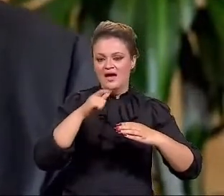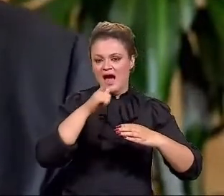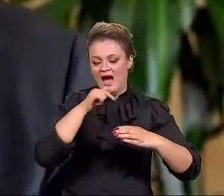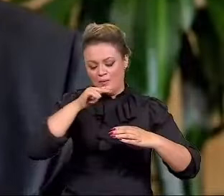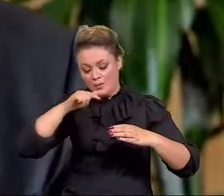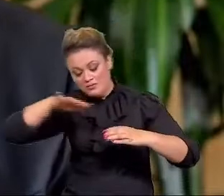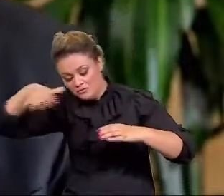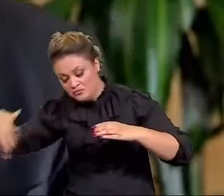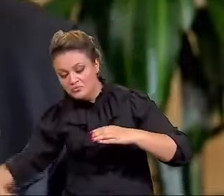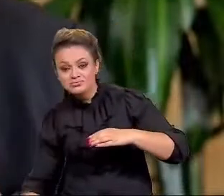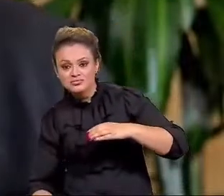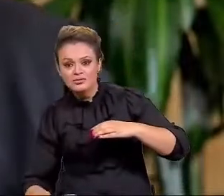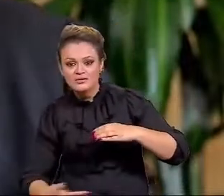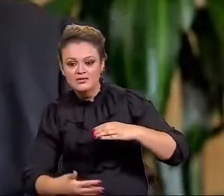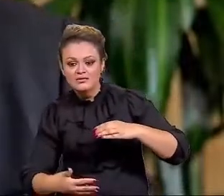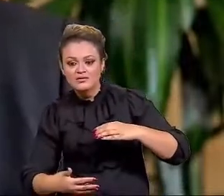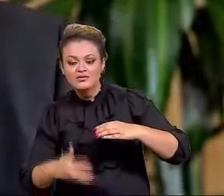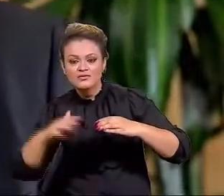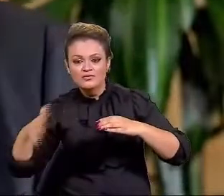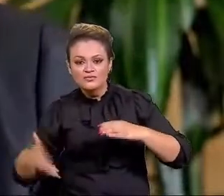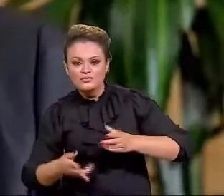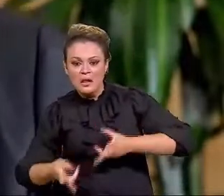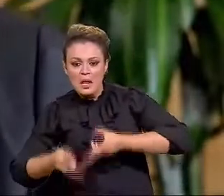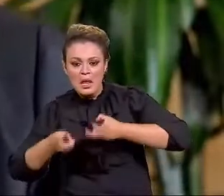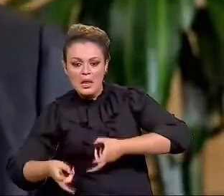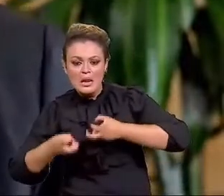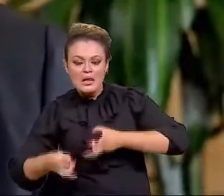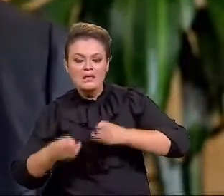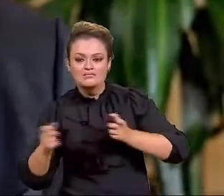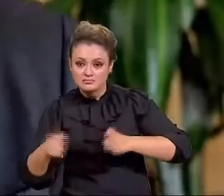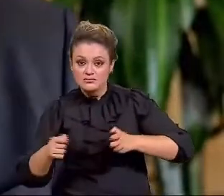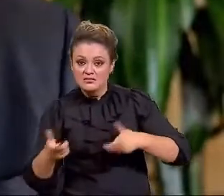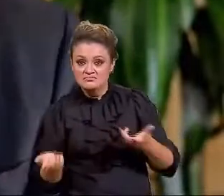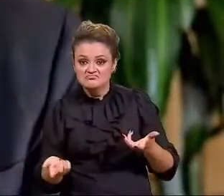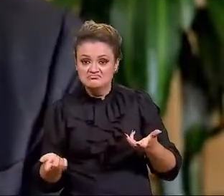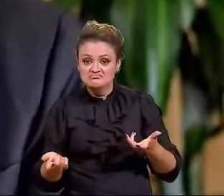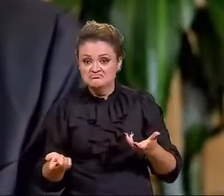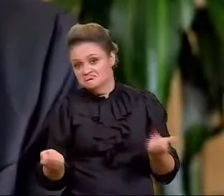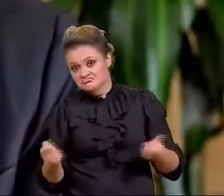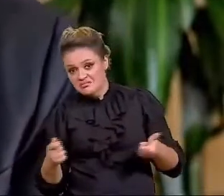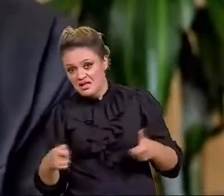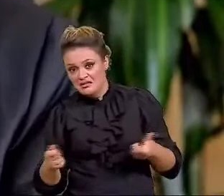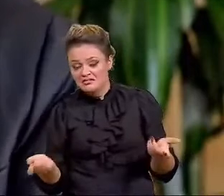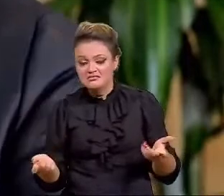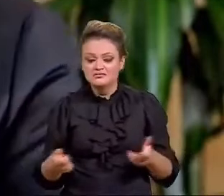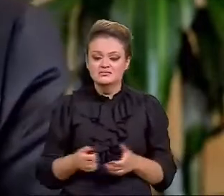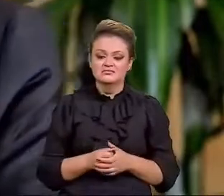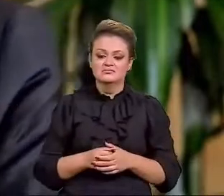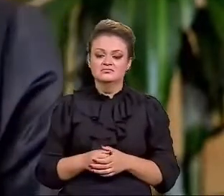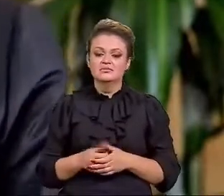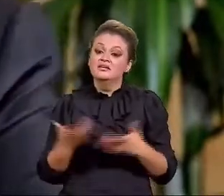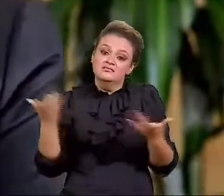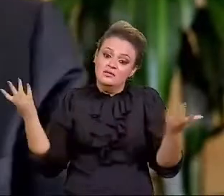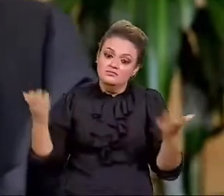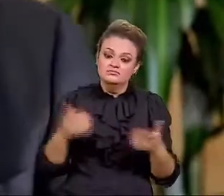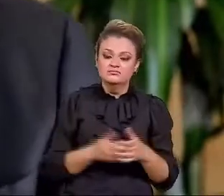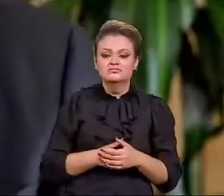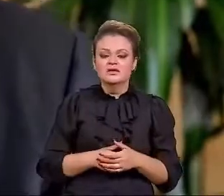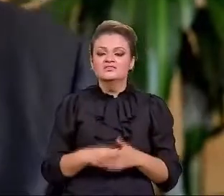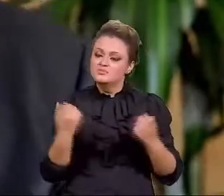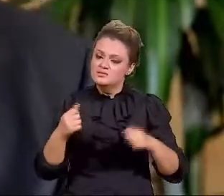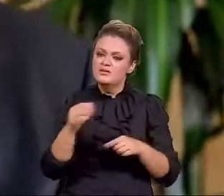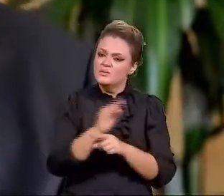um esquentamento do planeta e o mar aumentar de volume. Então é preciso que a gente cuide disso. Eu estou